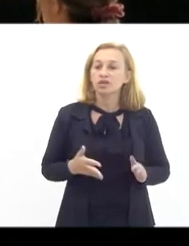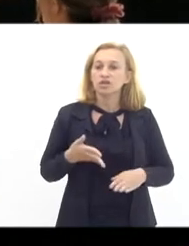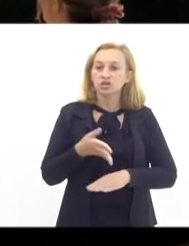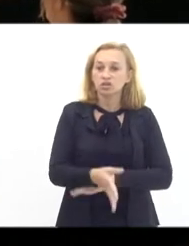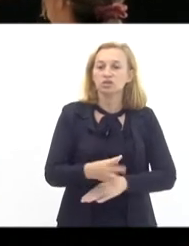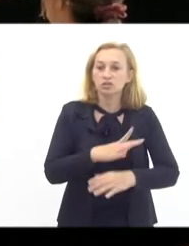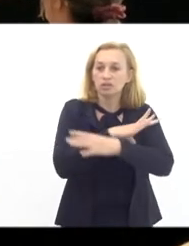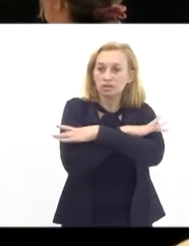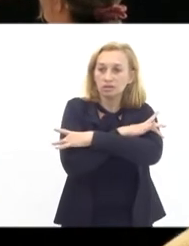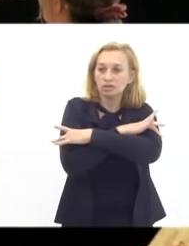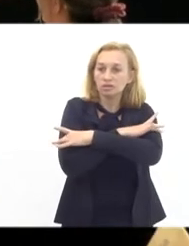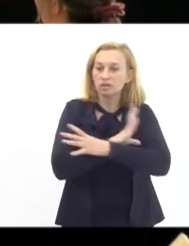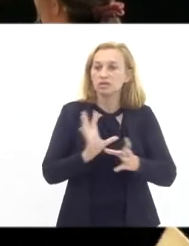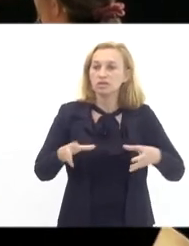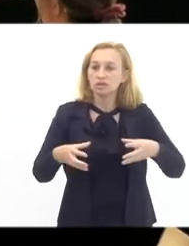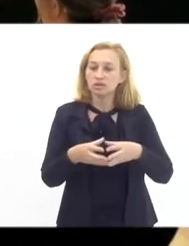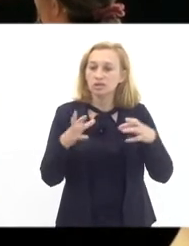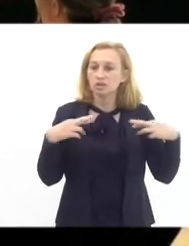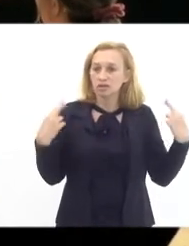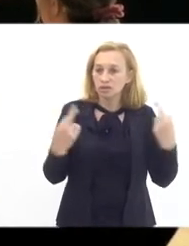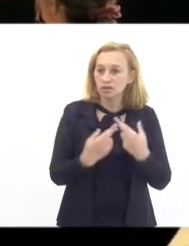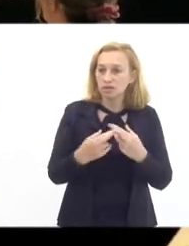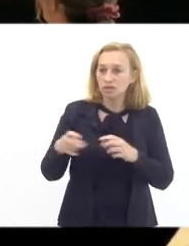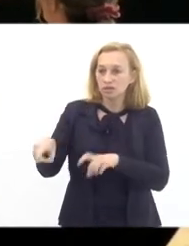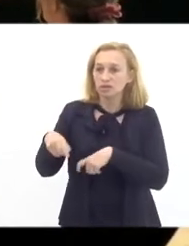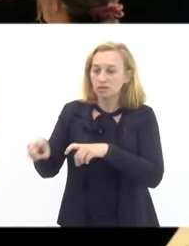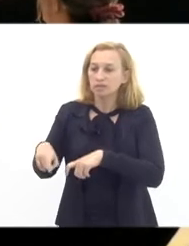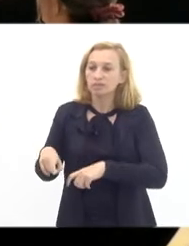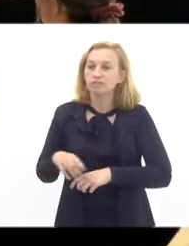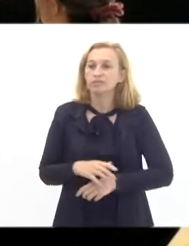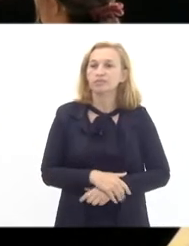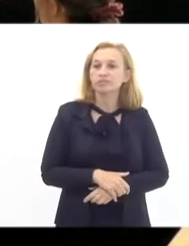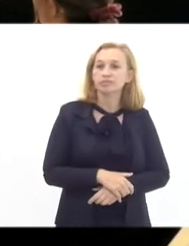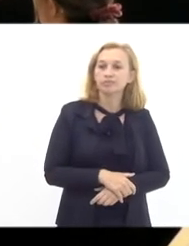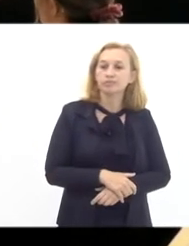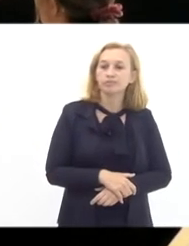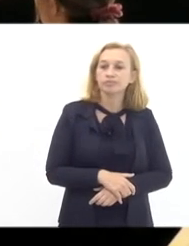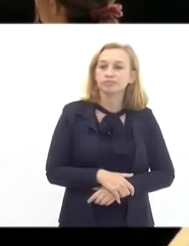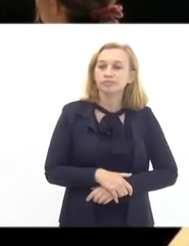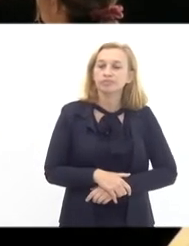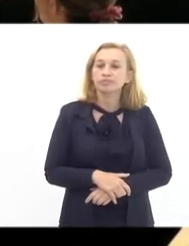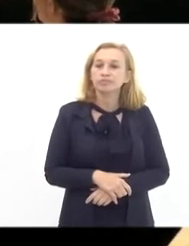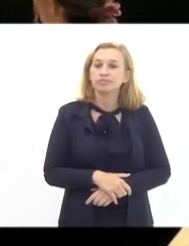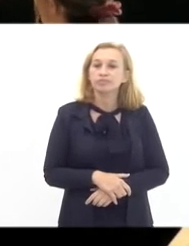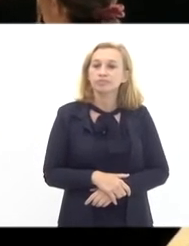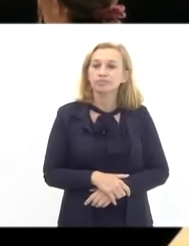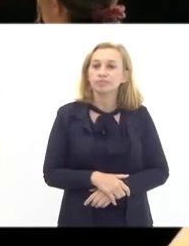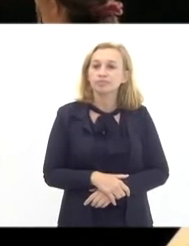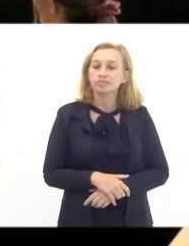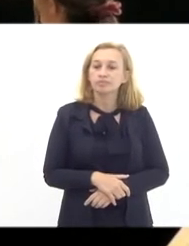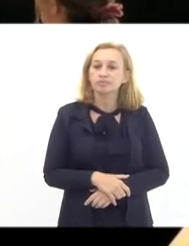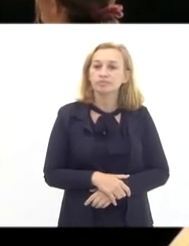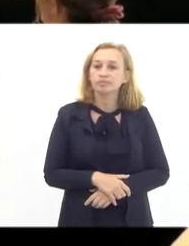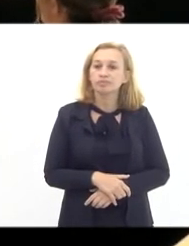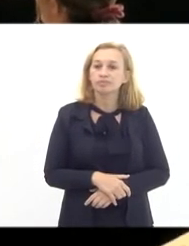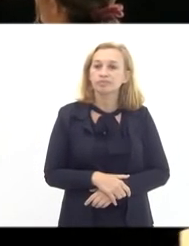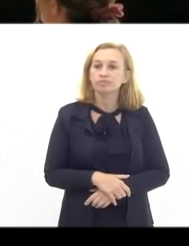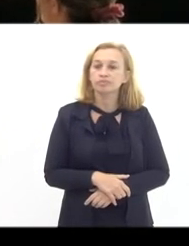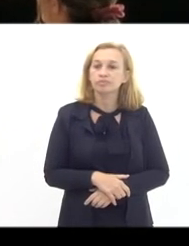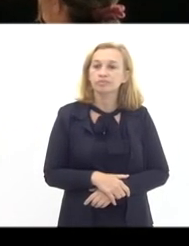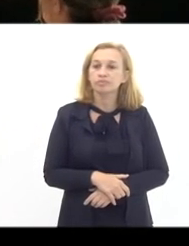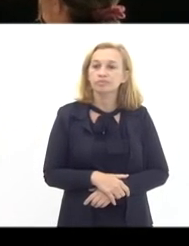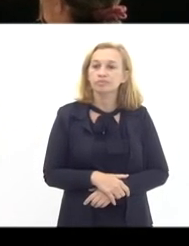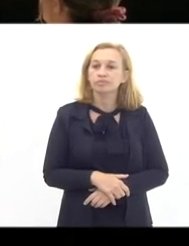lá nas reuniões do coletivo, que eram na Fazenda Colubandê, no Varandão, ou no, na Área Verde, chegava o pessoal do Candomblé,